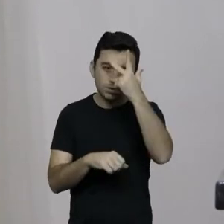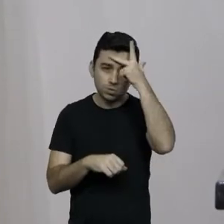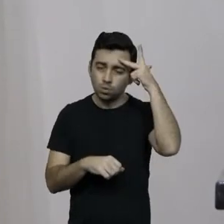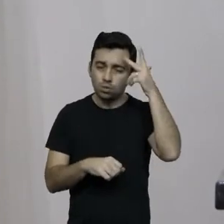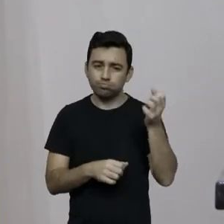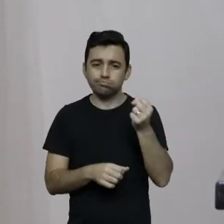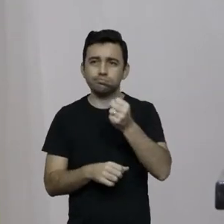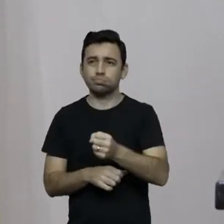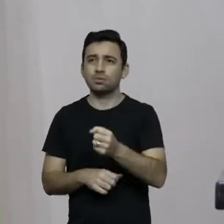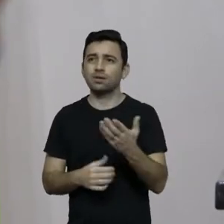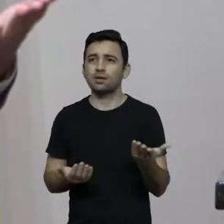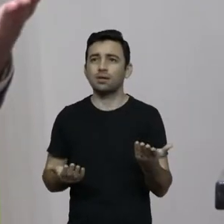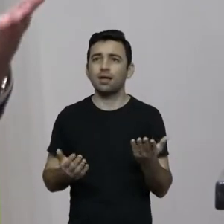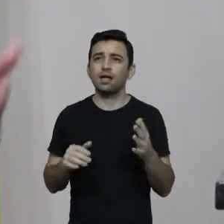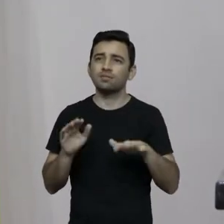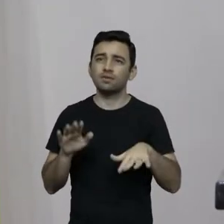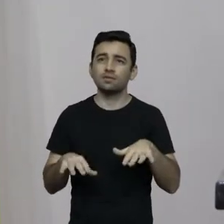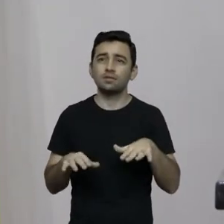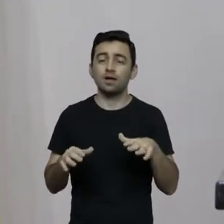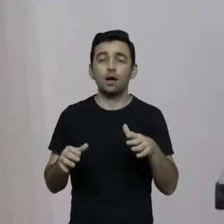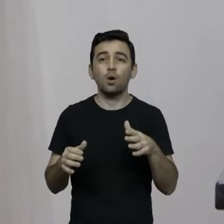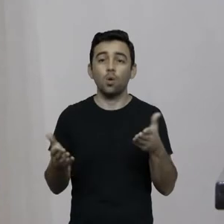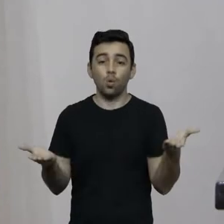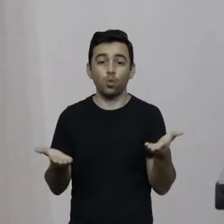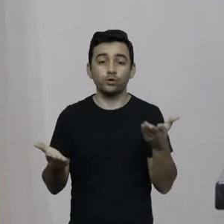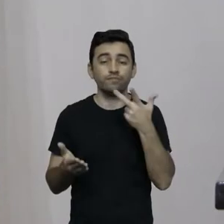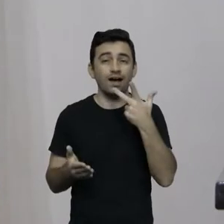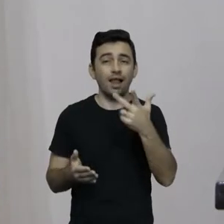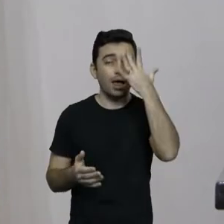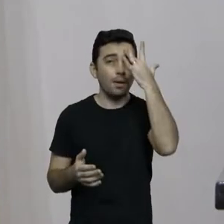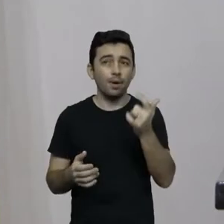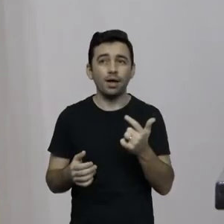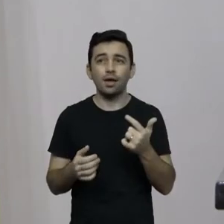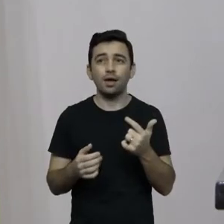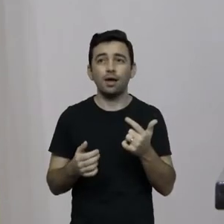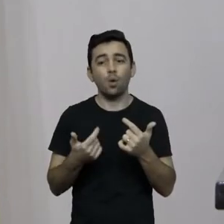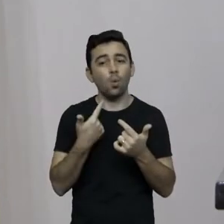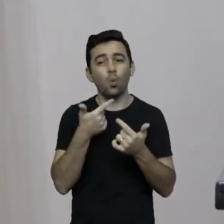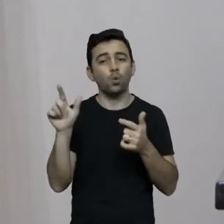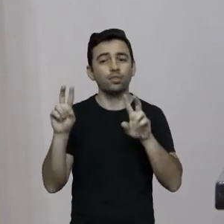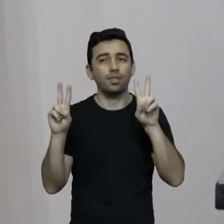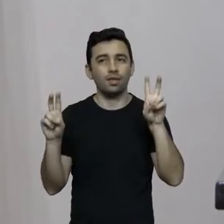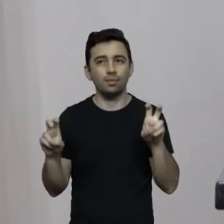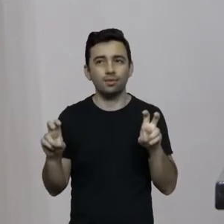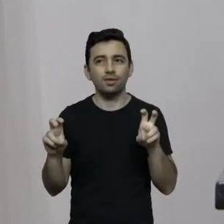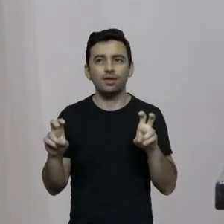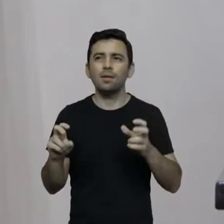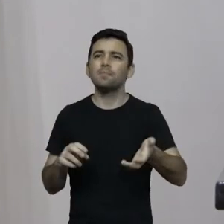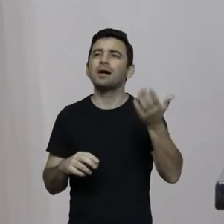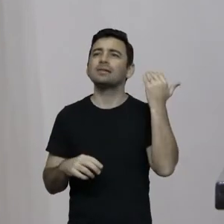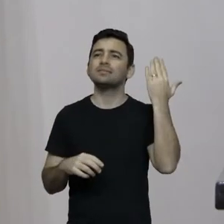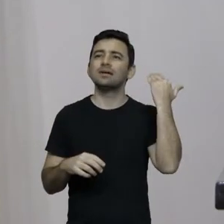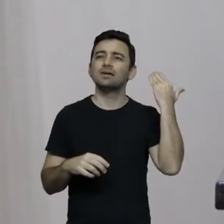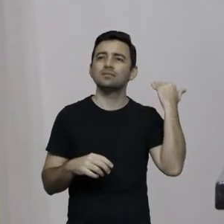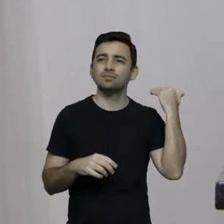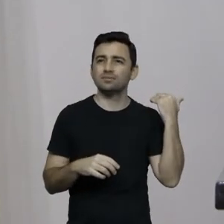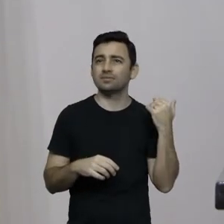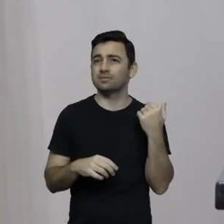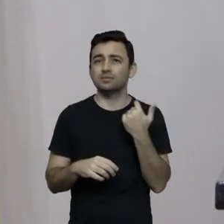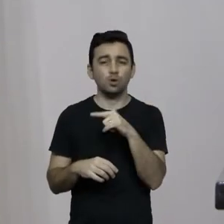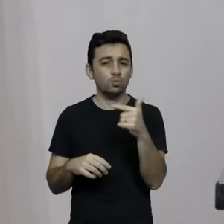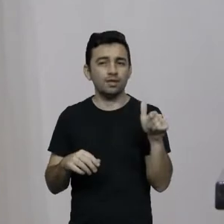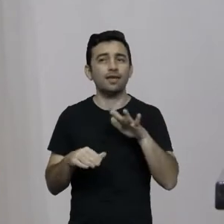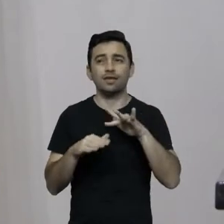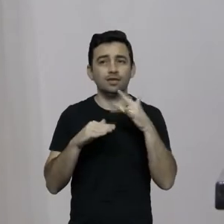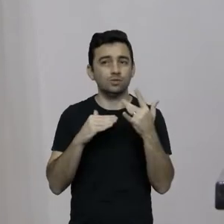o que não dá para falar uma coisa hoje amanhã outra eu tô falando daquela daquela época em que nós não temos as